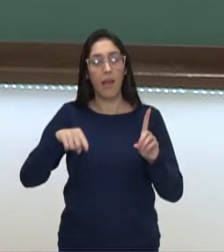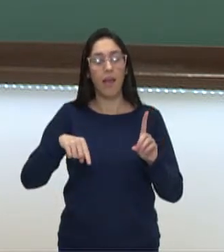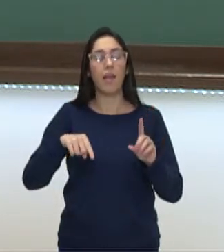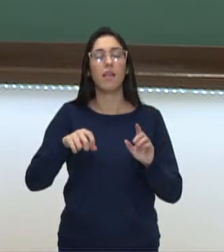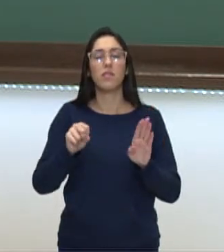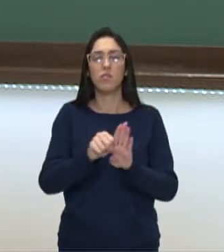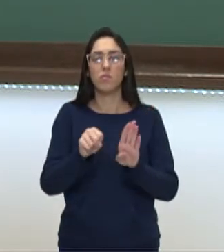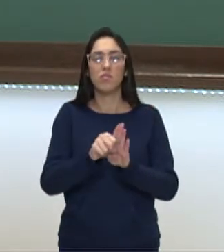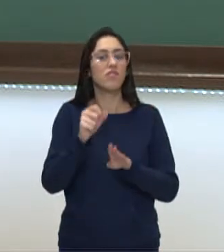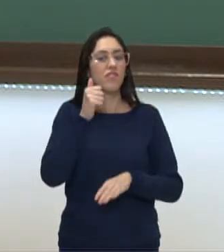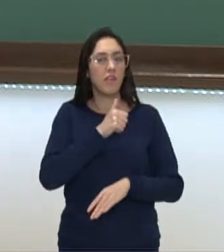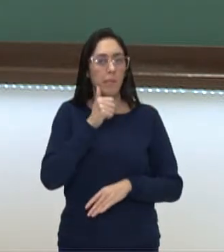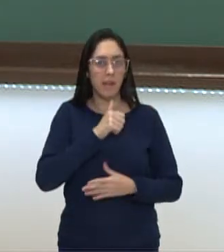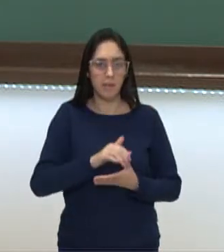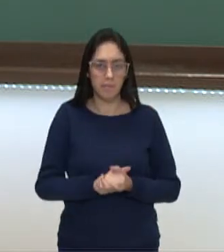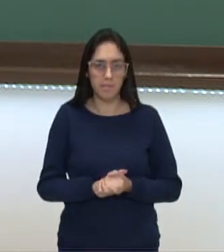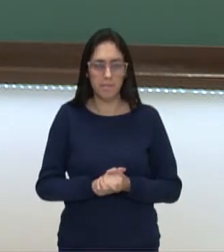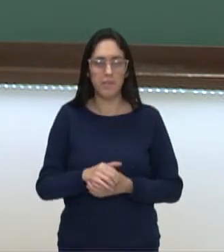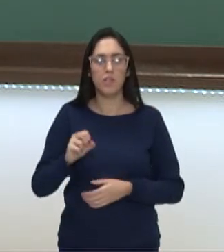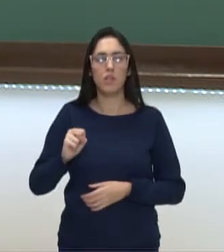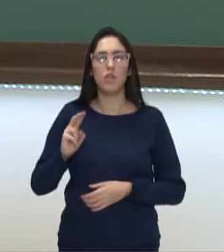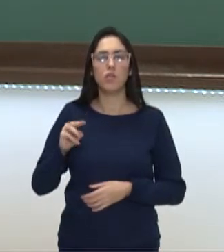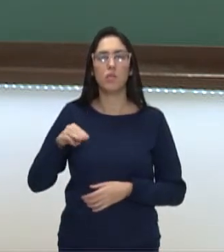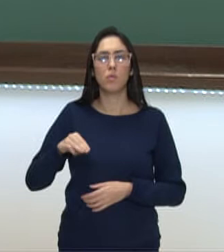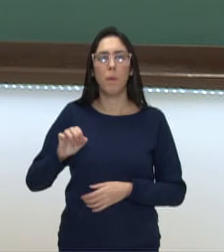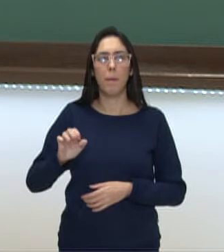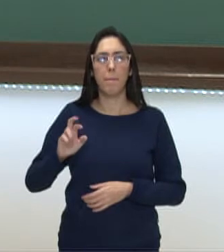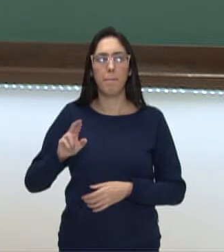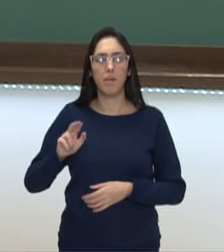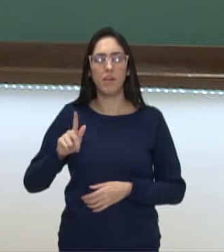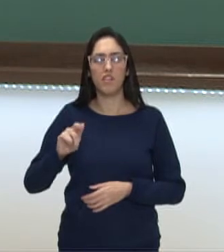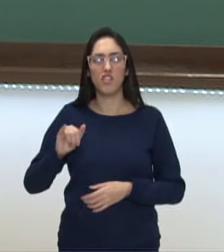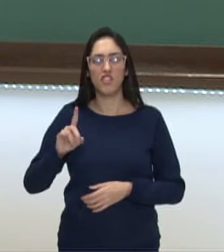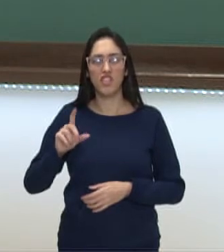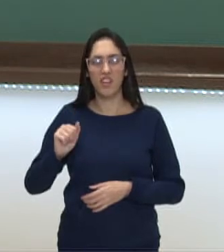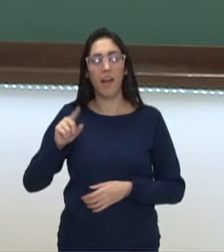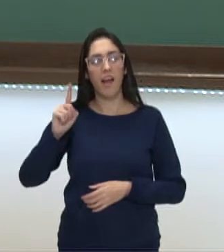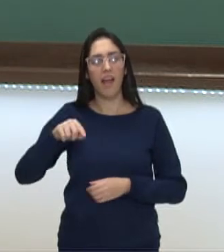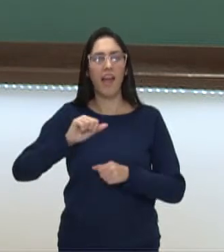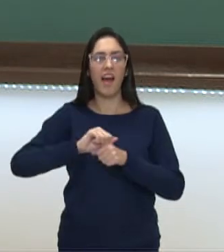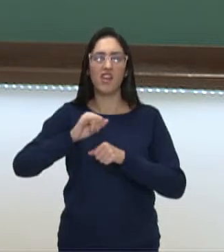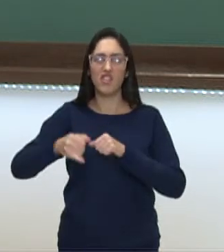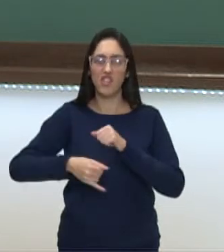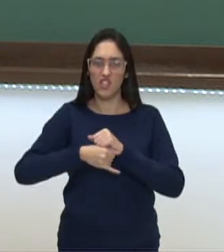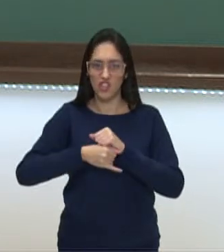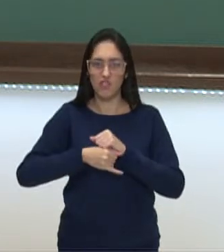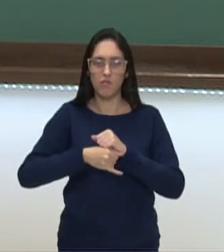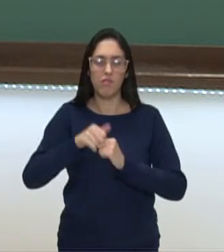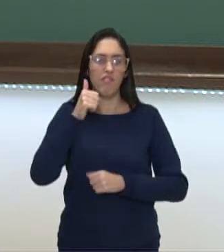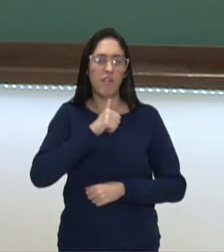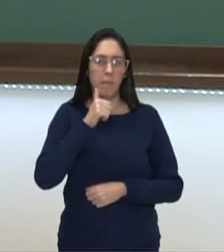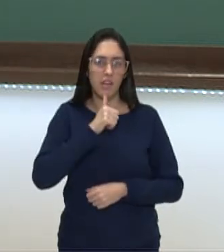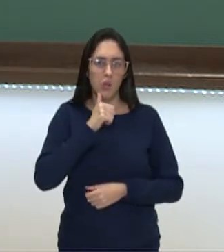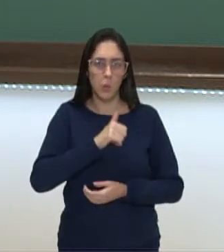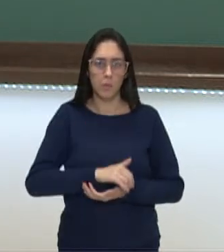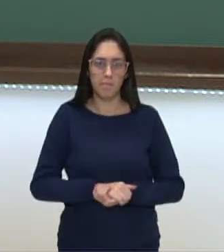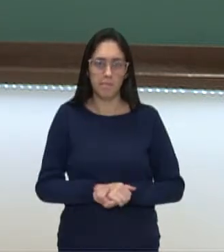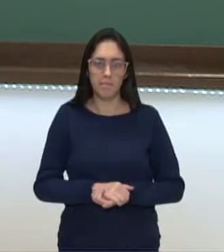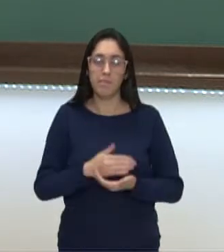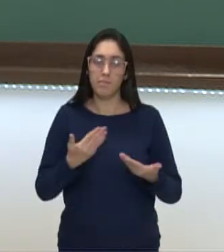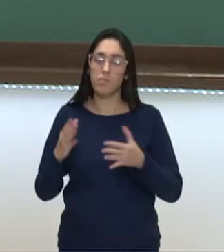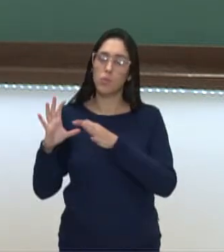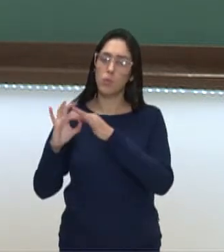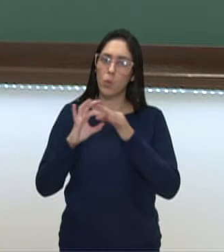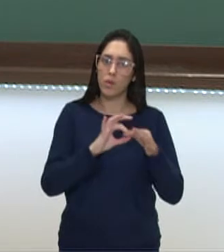feminino singular. Sumergida, adjetivo, adjetivo feminino singular. Então, concordância